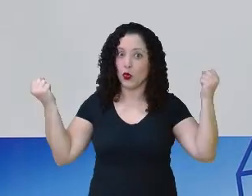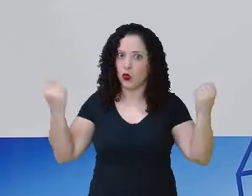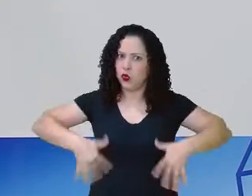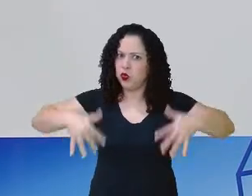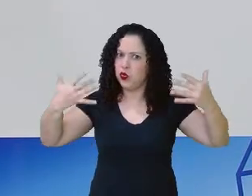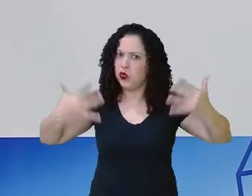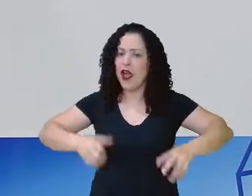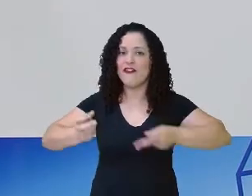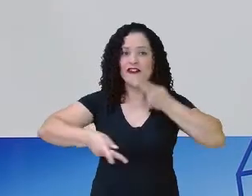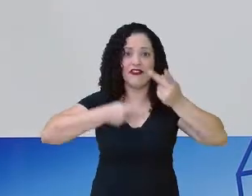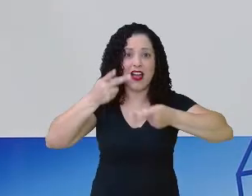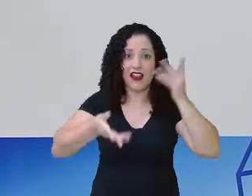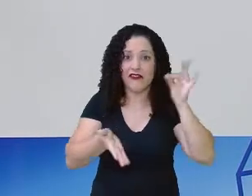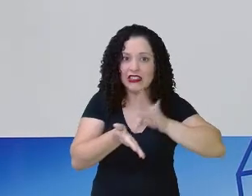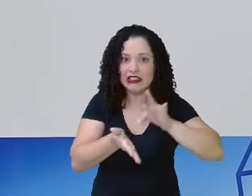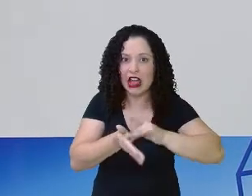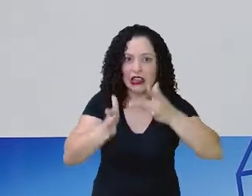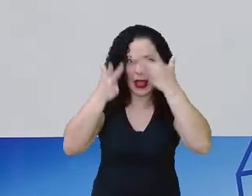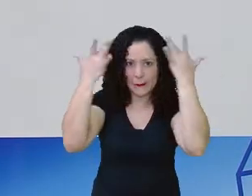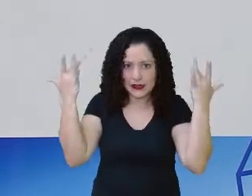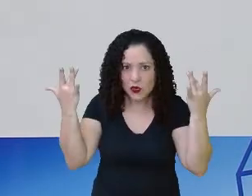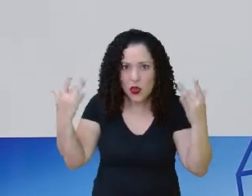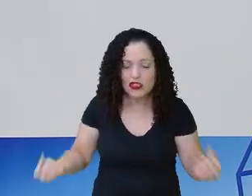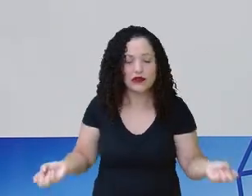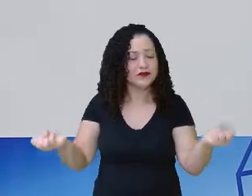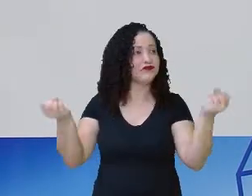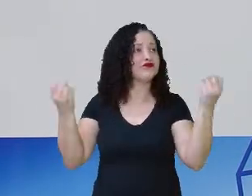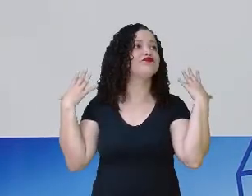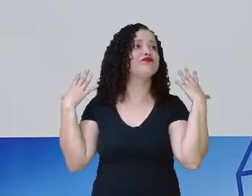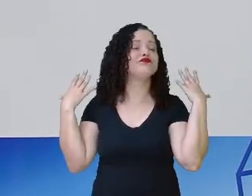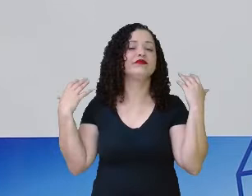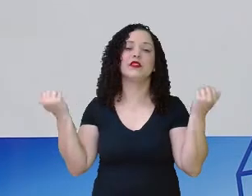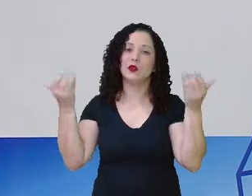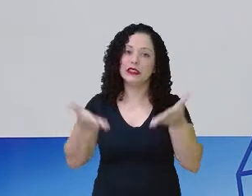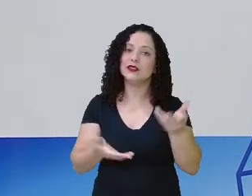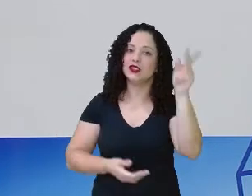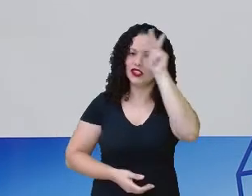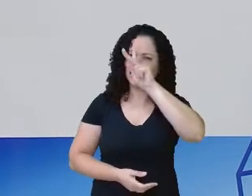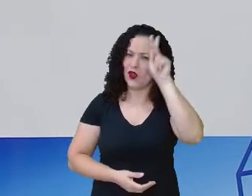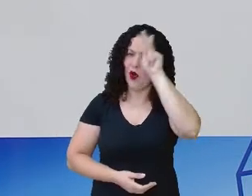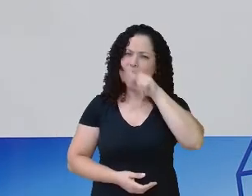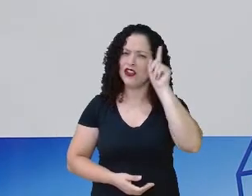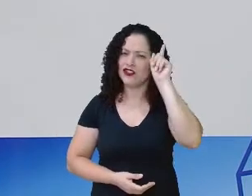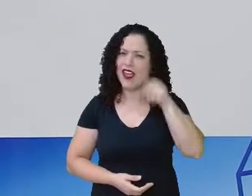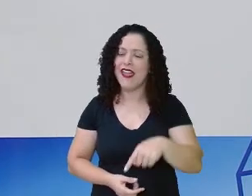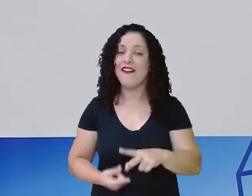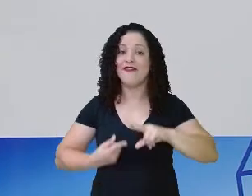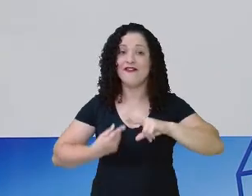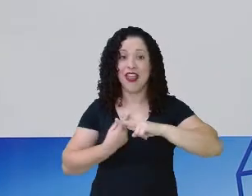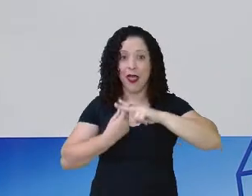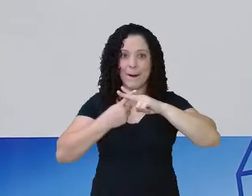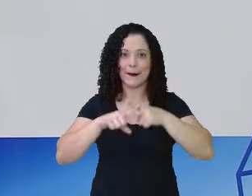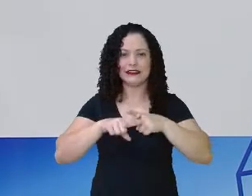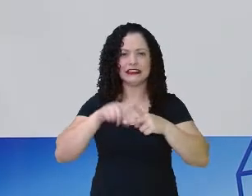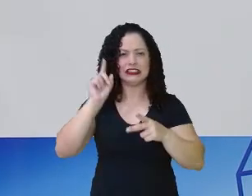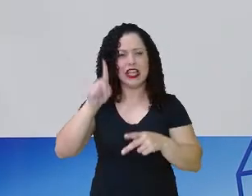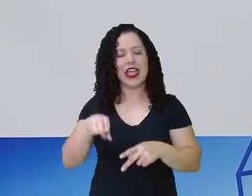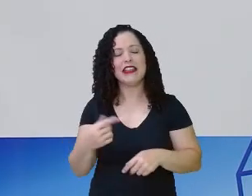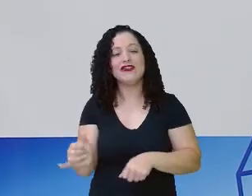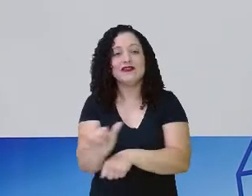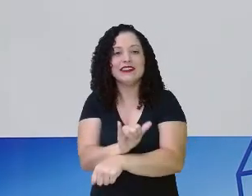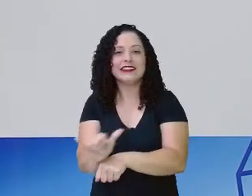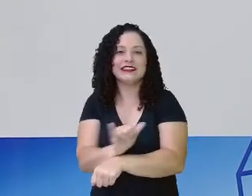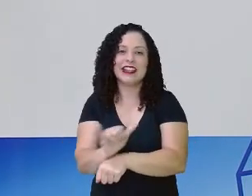a verdade ninguém acreditou. Então, as histórias são ferramentas também de passar ensinamentos, de passar